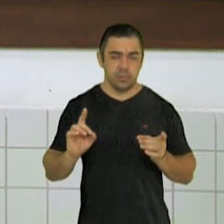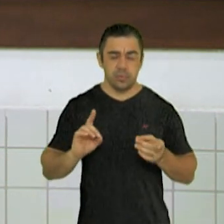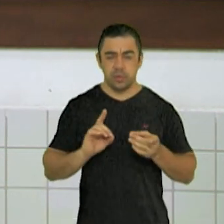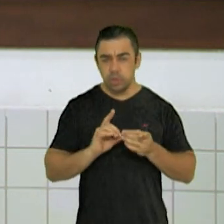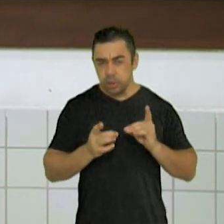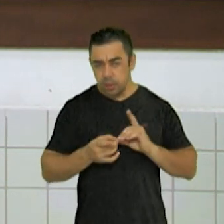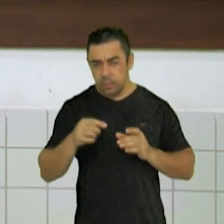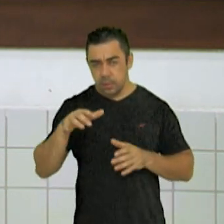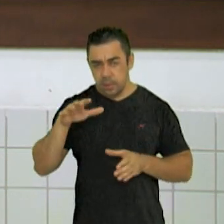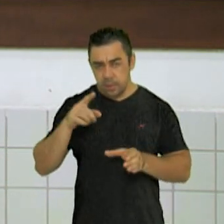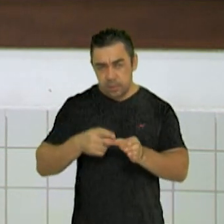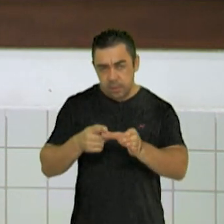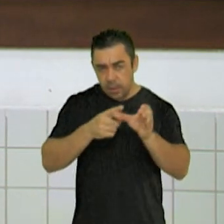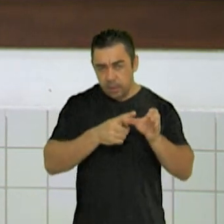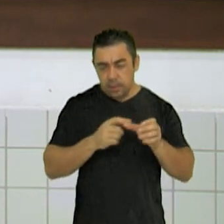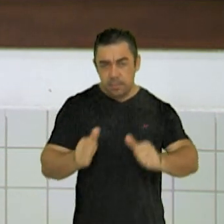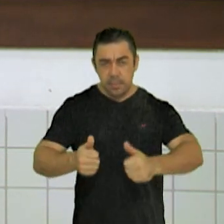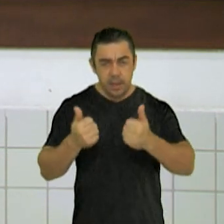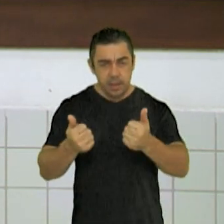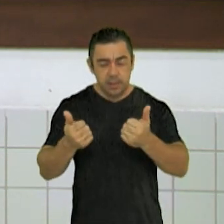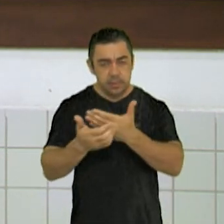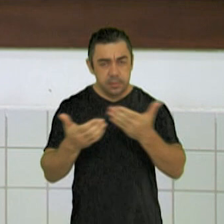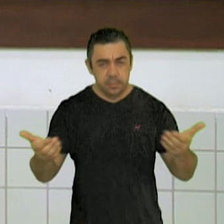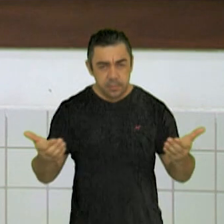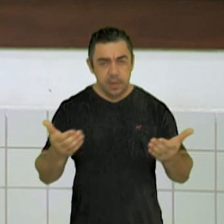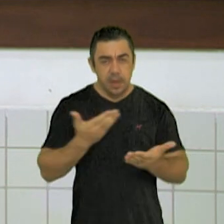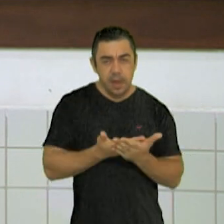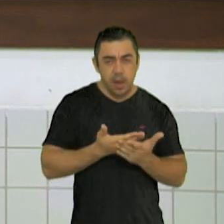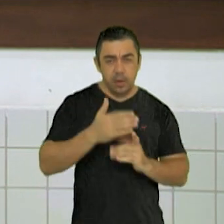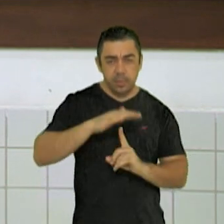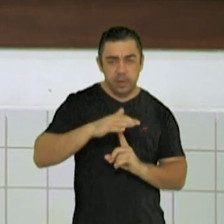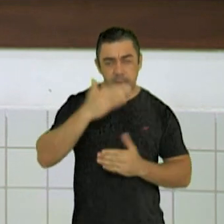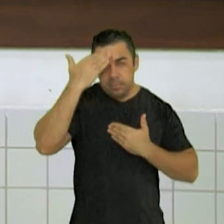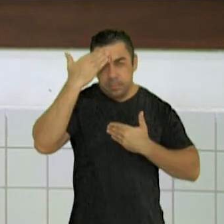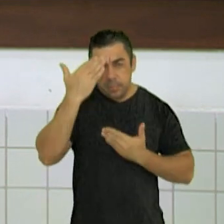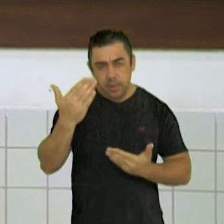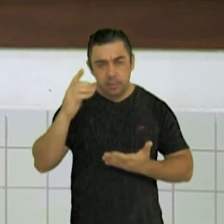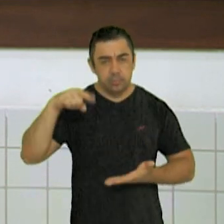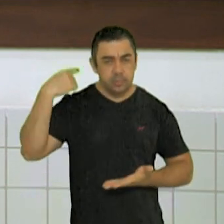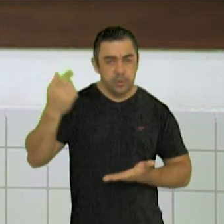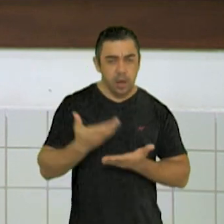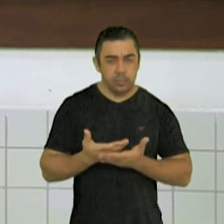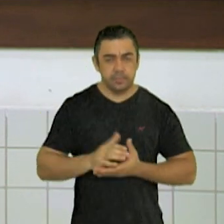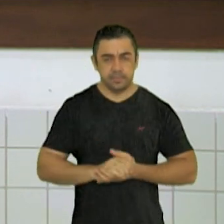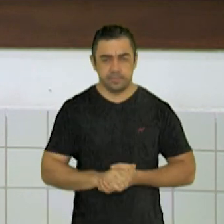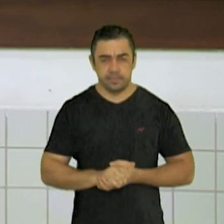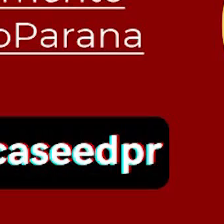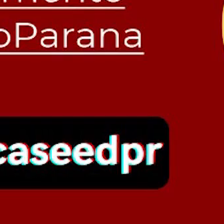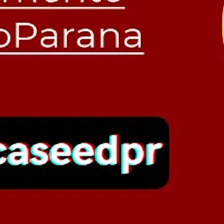áreas urbanas. Beleza, meu povo? Essa foi mais uma aula Paraná. Muito obrigado e até a próxima.